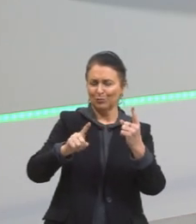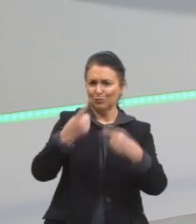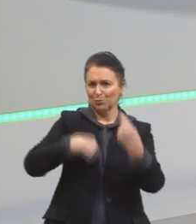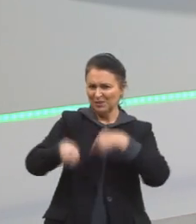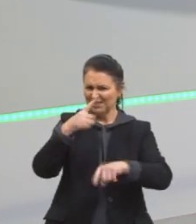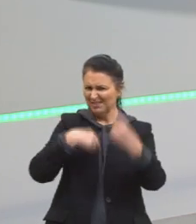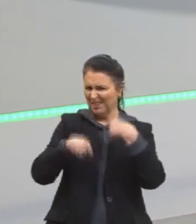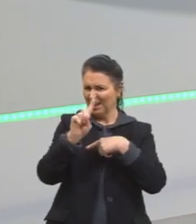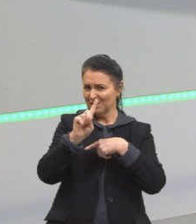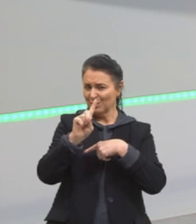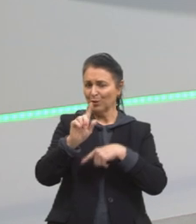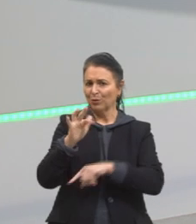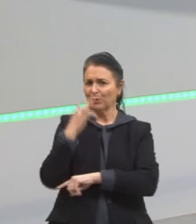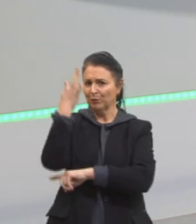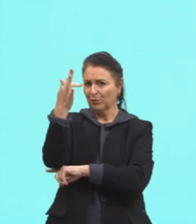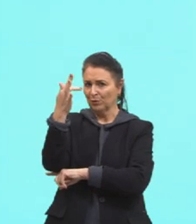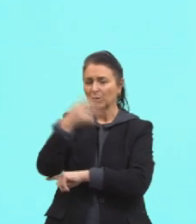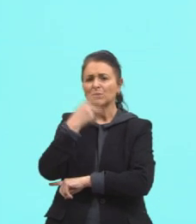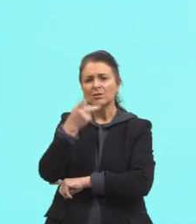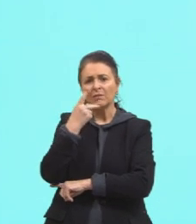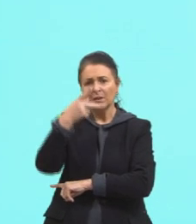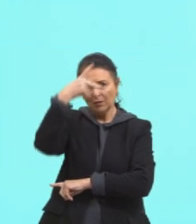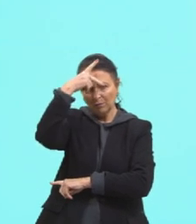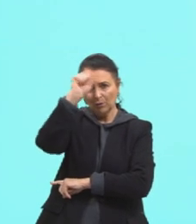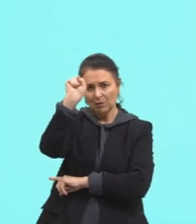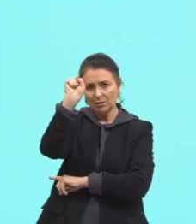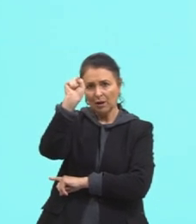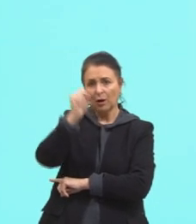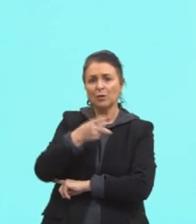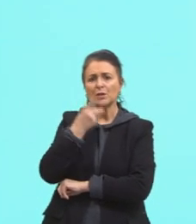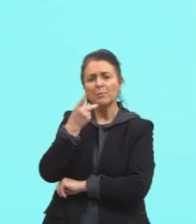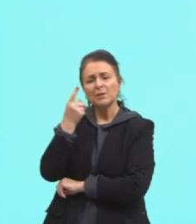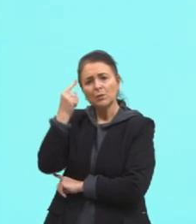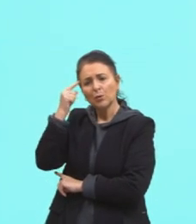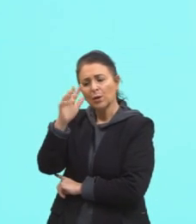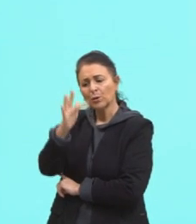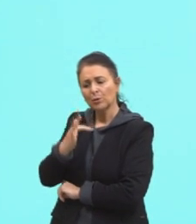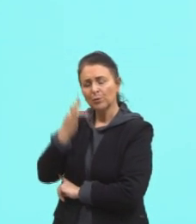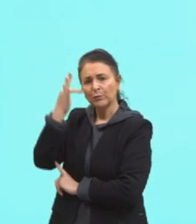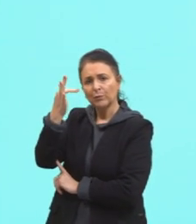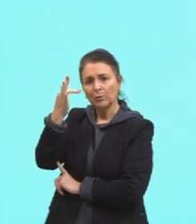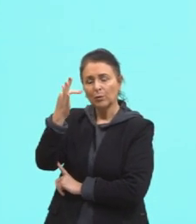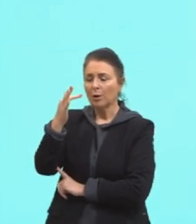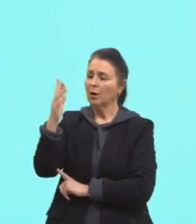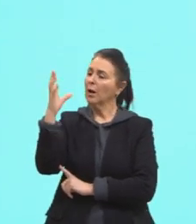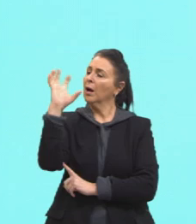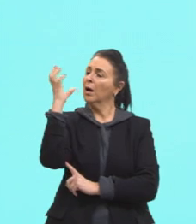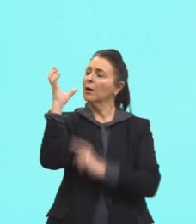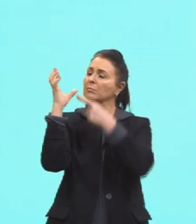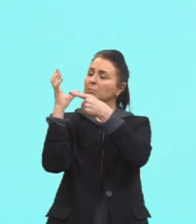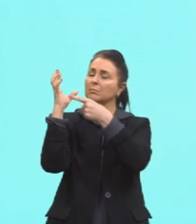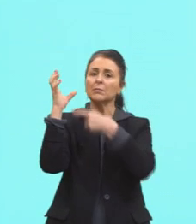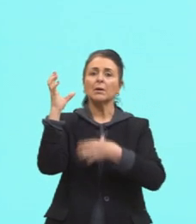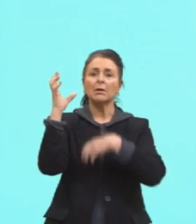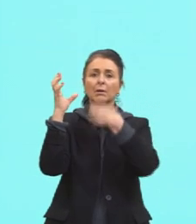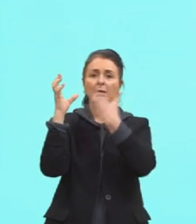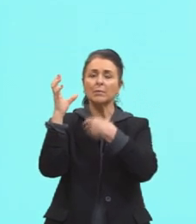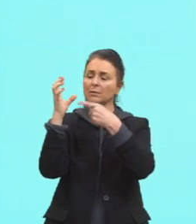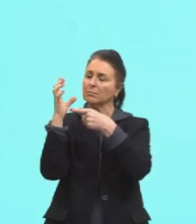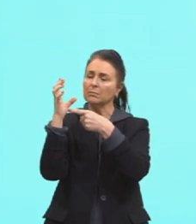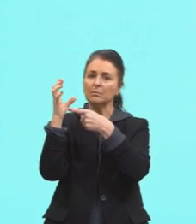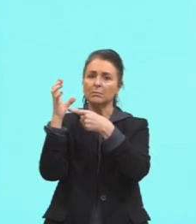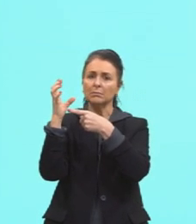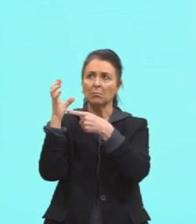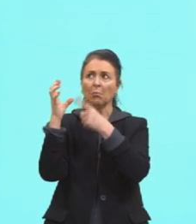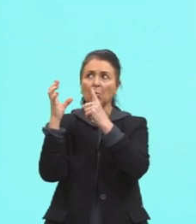então quando a gente está falando em potencial a gente tá pensando no que no futuro Qual é o futuro dessa maçã aqui gente ela